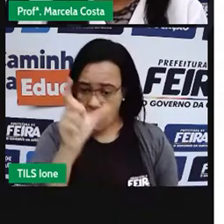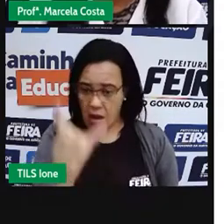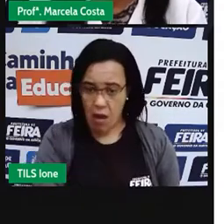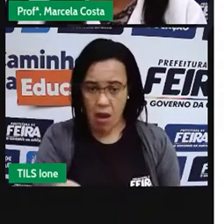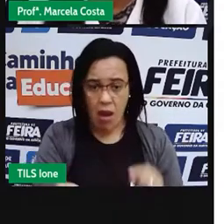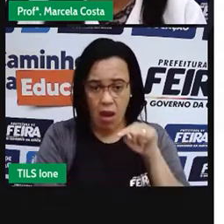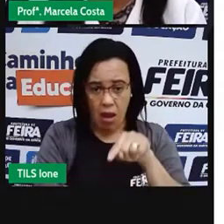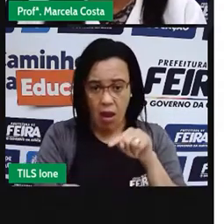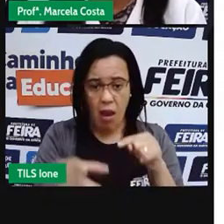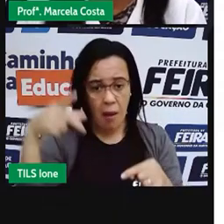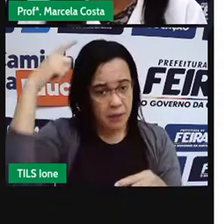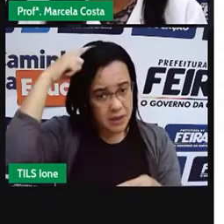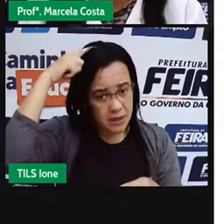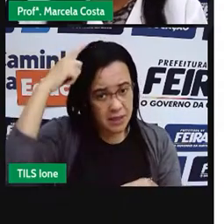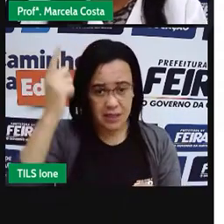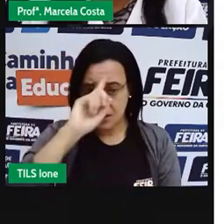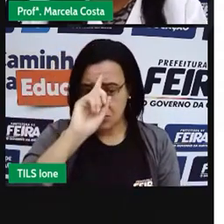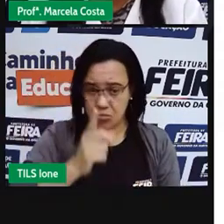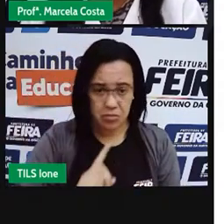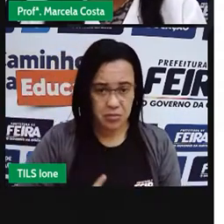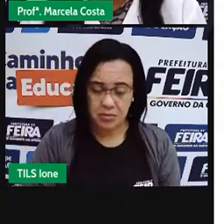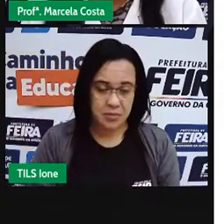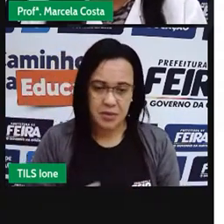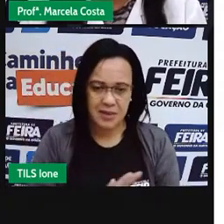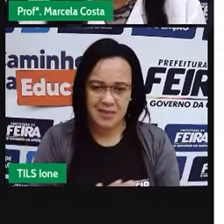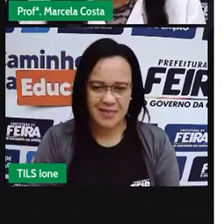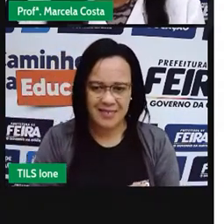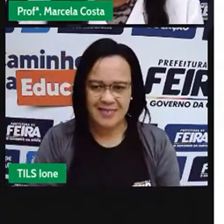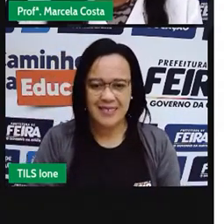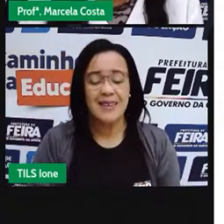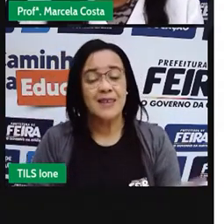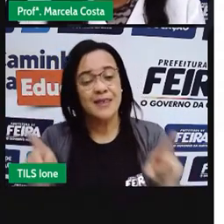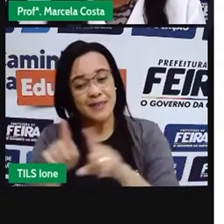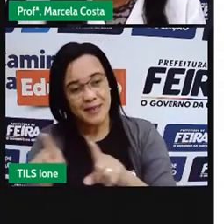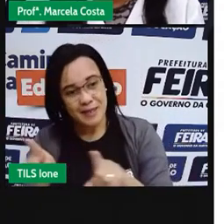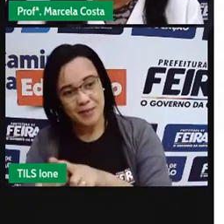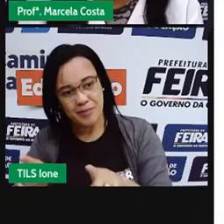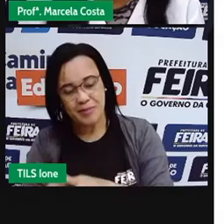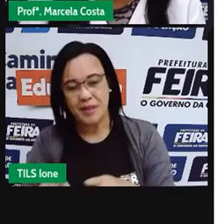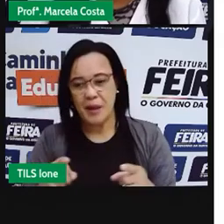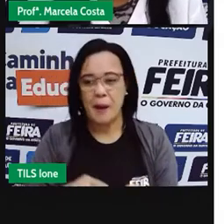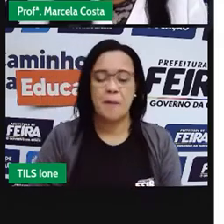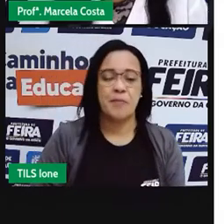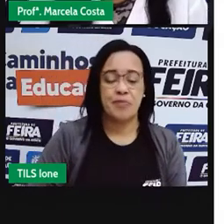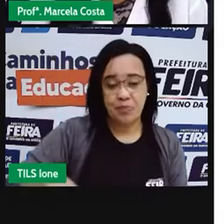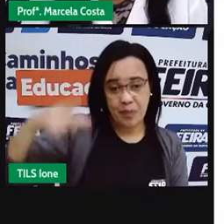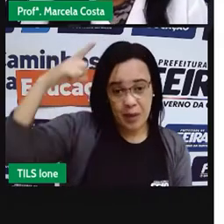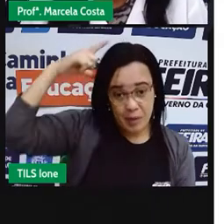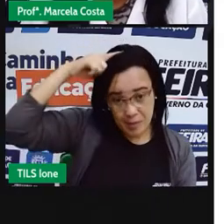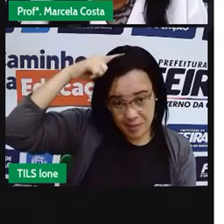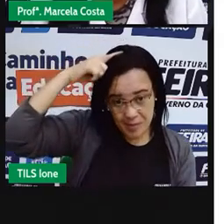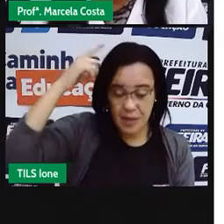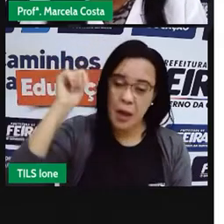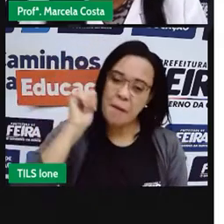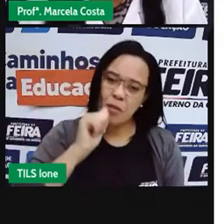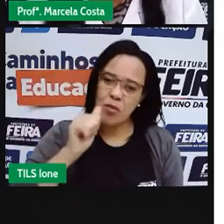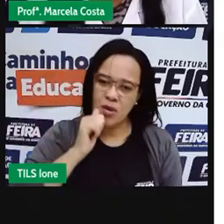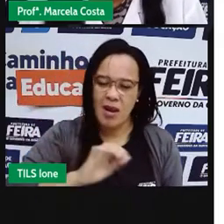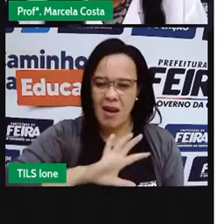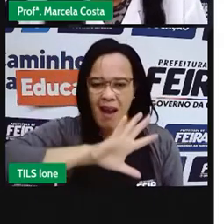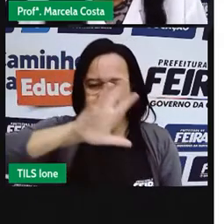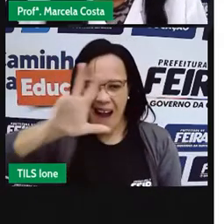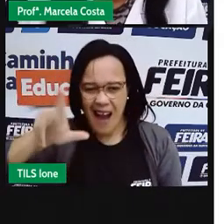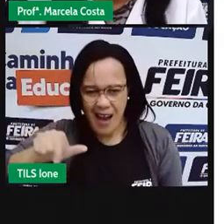E tem também uma princesa africana, a princesa linda, o nome dela é Elizabeth